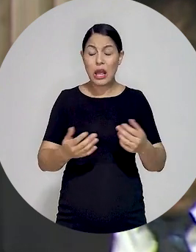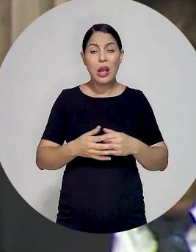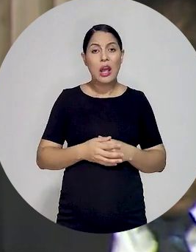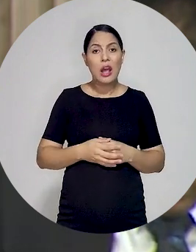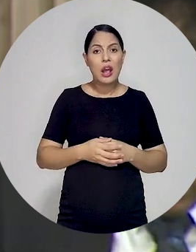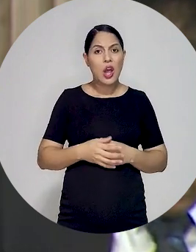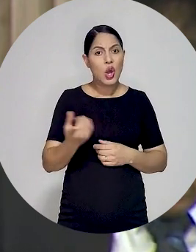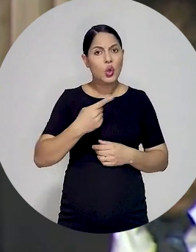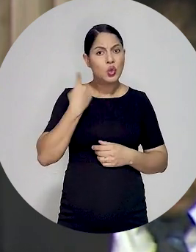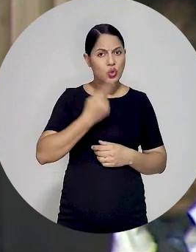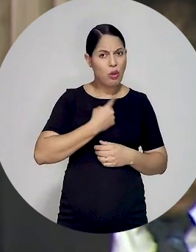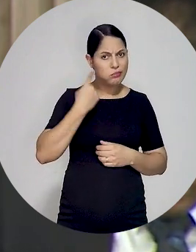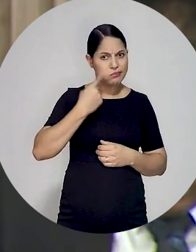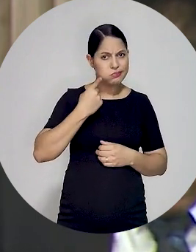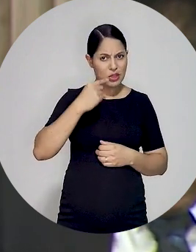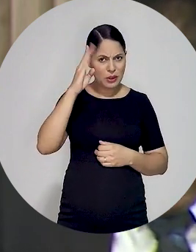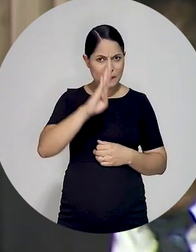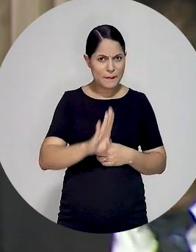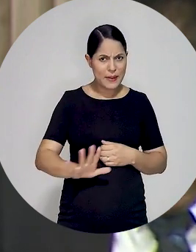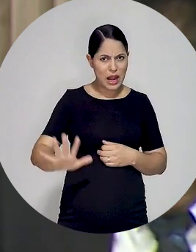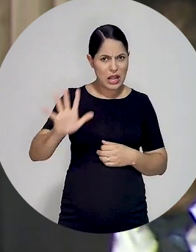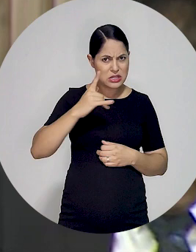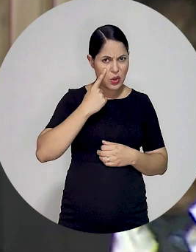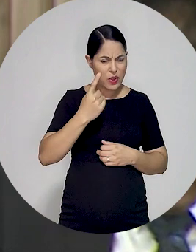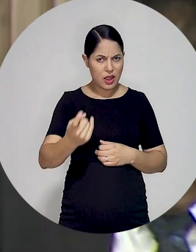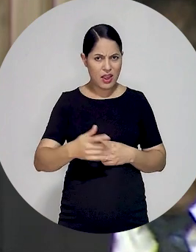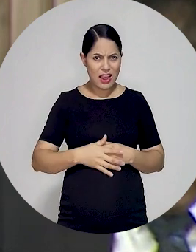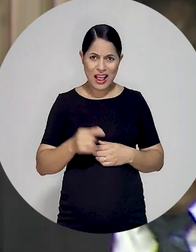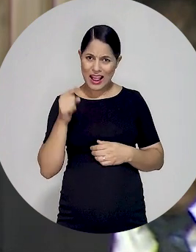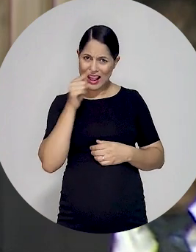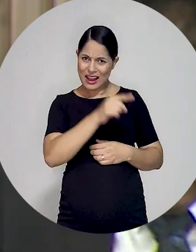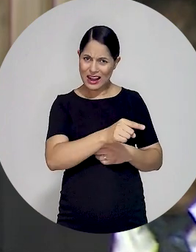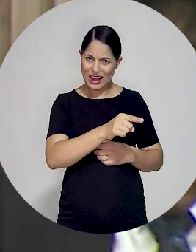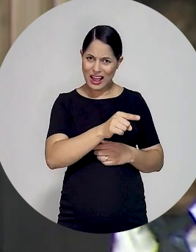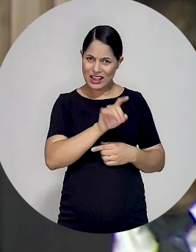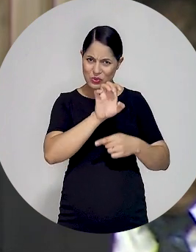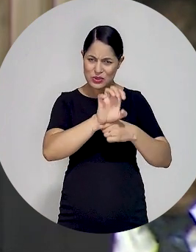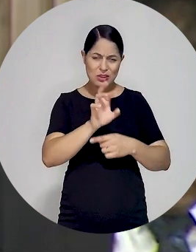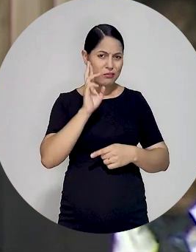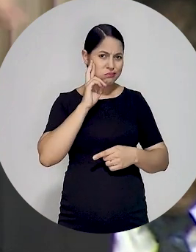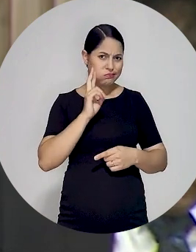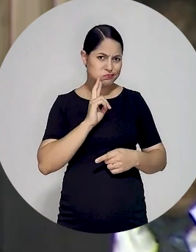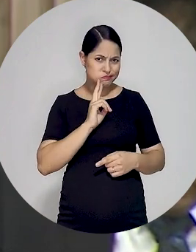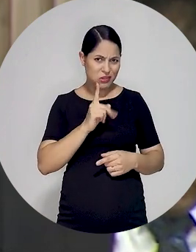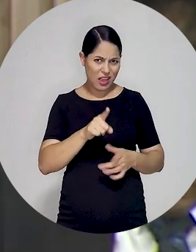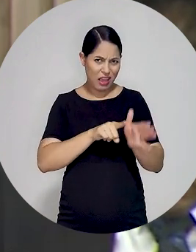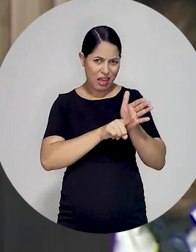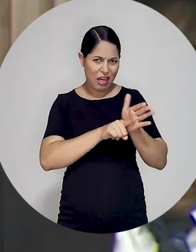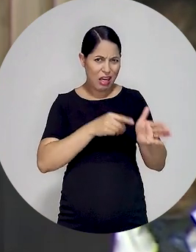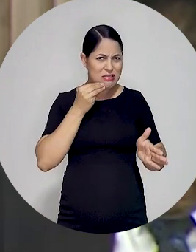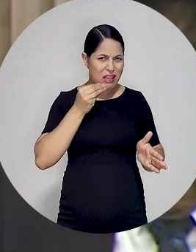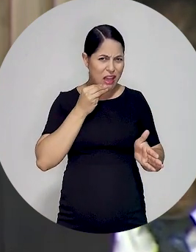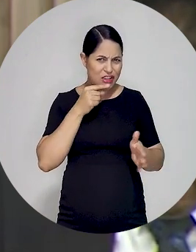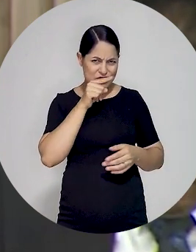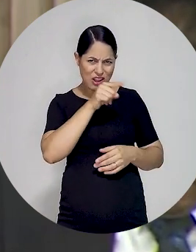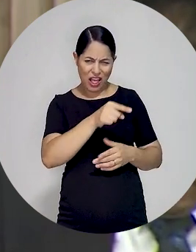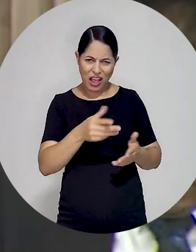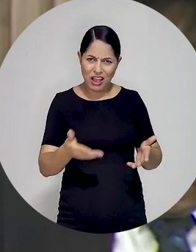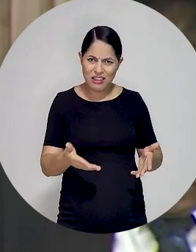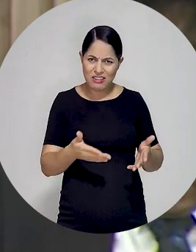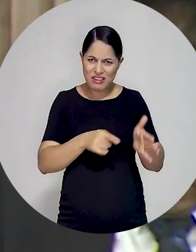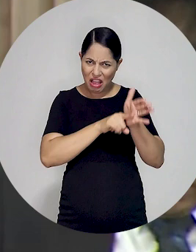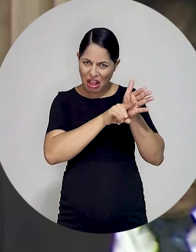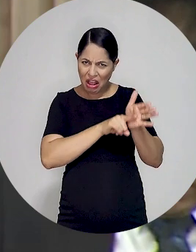interessa a toda a advocacia brasileira. Se o modelo lá que eles estão testando, fazendo Rondônia